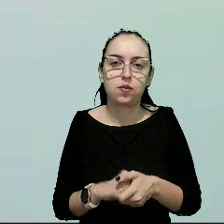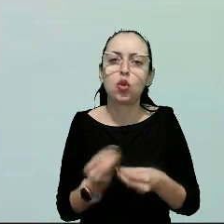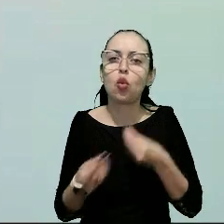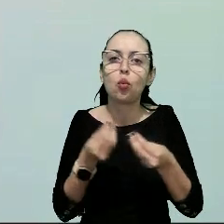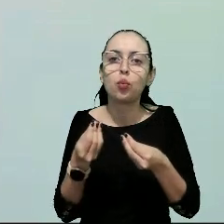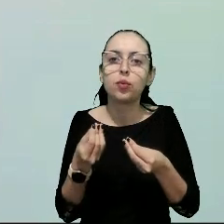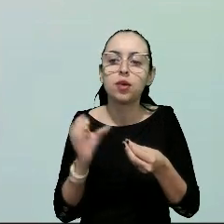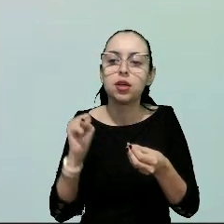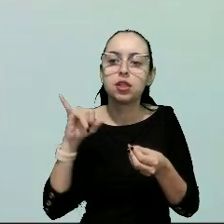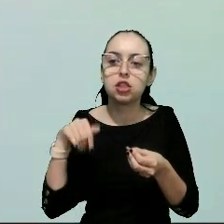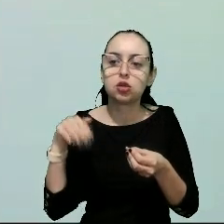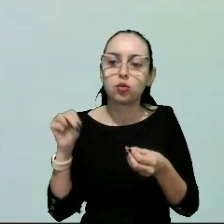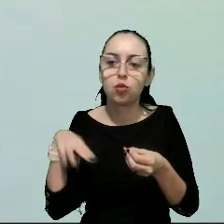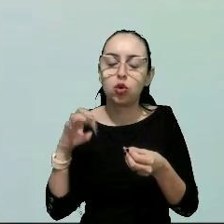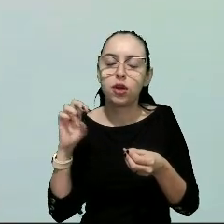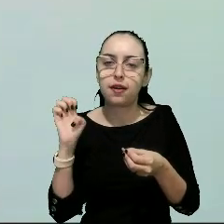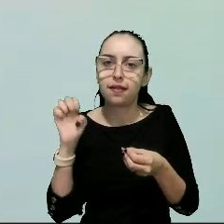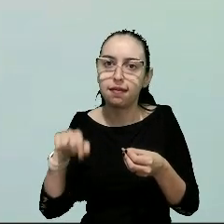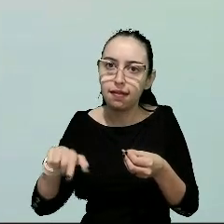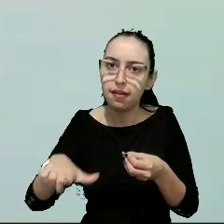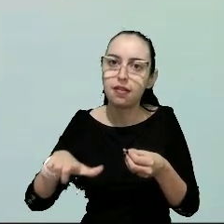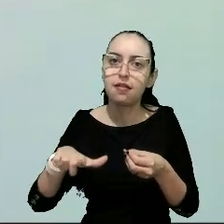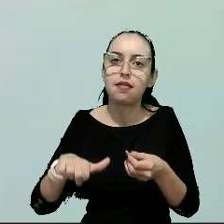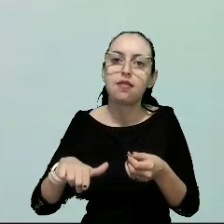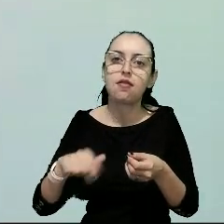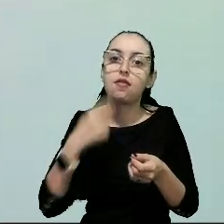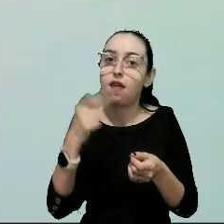E a própria Simone de Beauvoir fala,